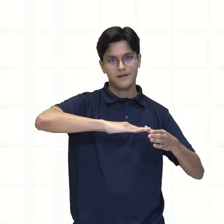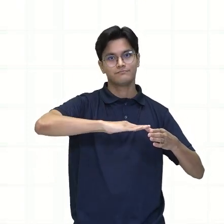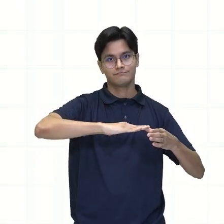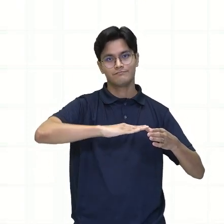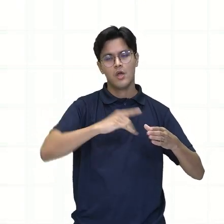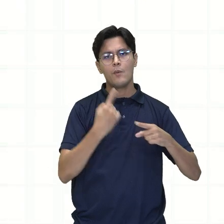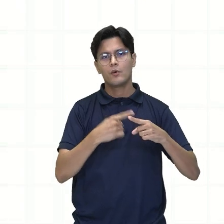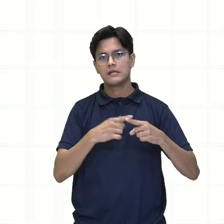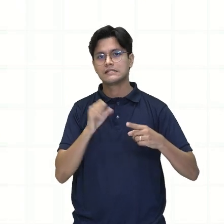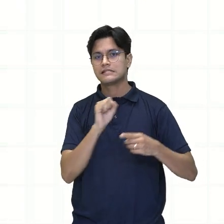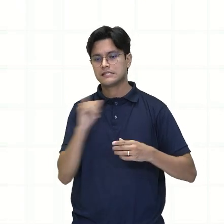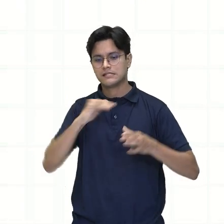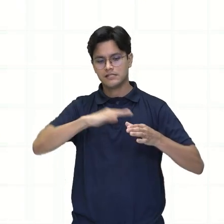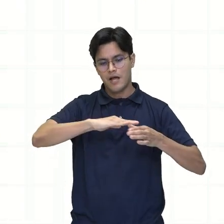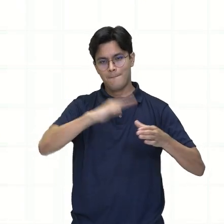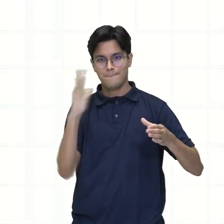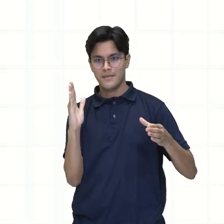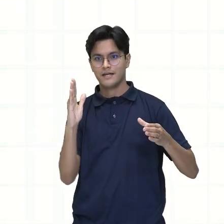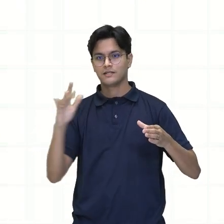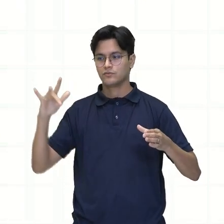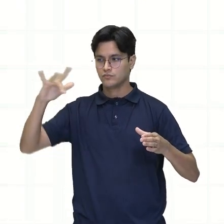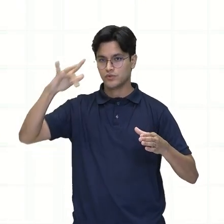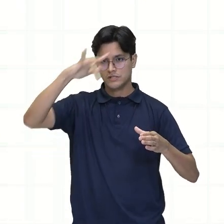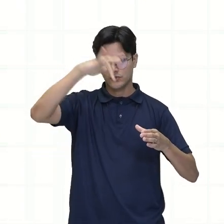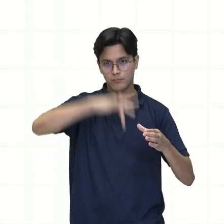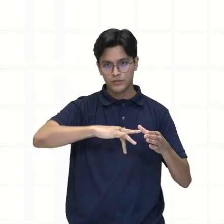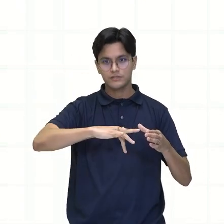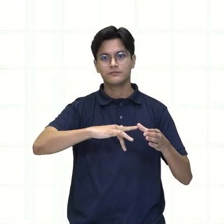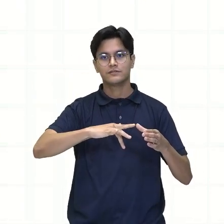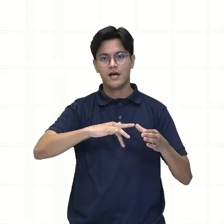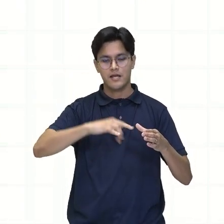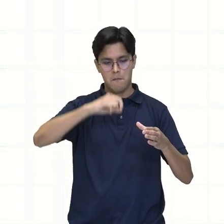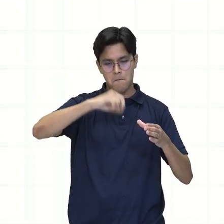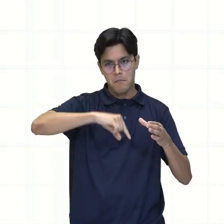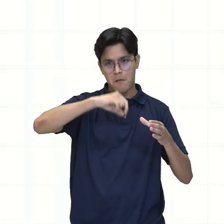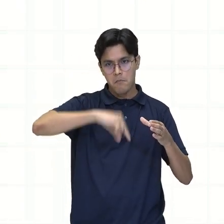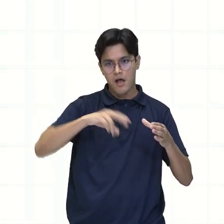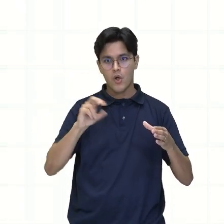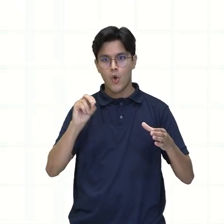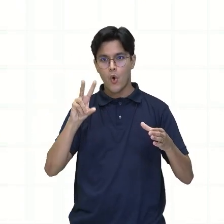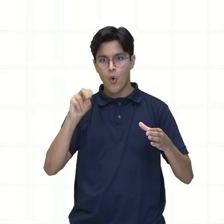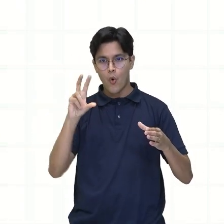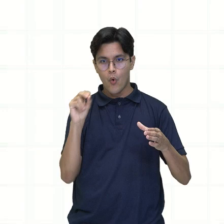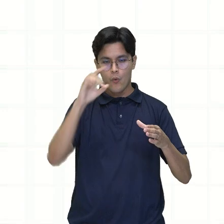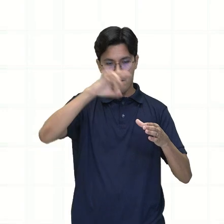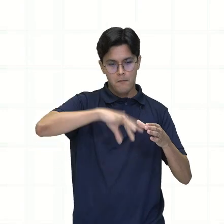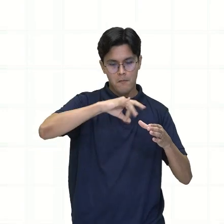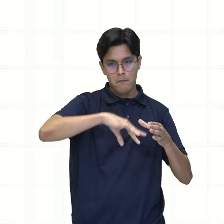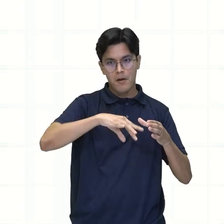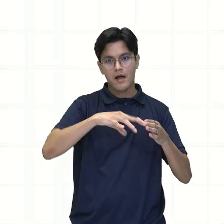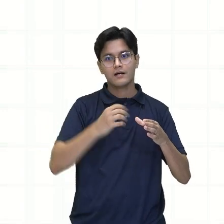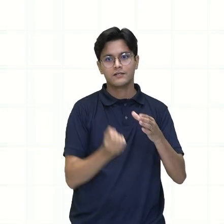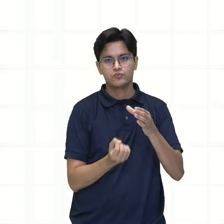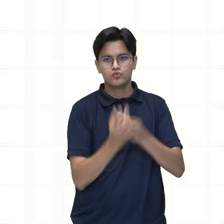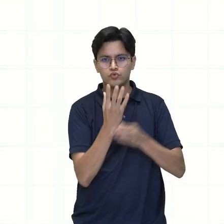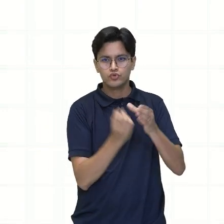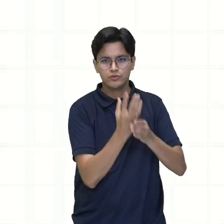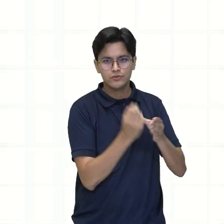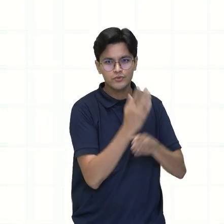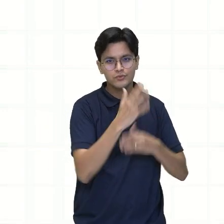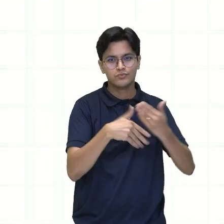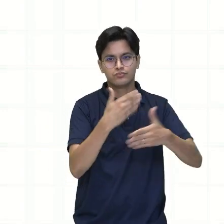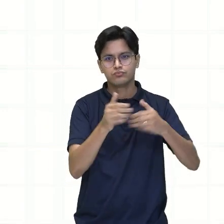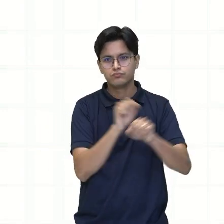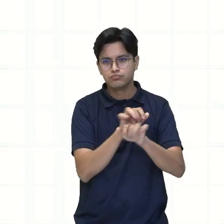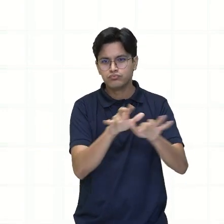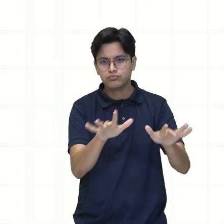e não necessariamente ela tem que estar limpa para que ele coloque os seus ovos e assim consiga se proliferar. A higiene